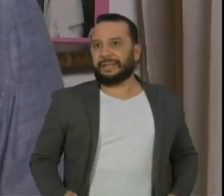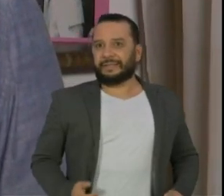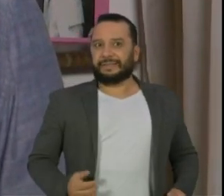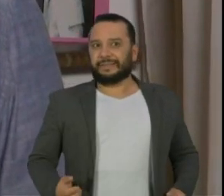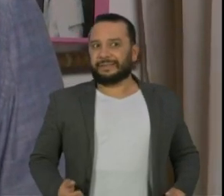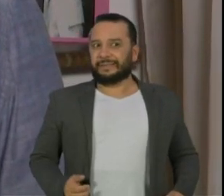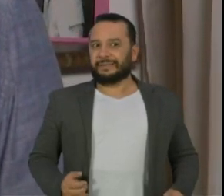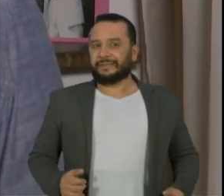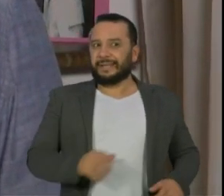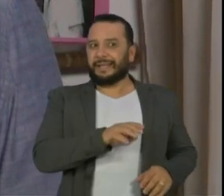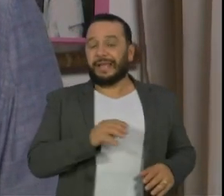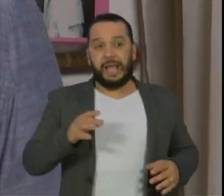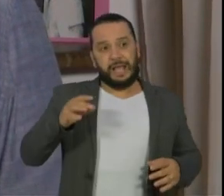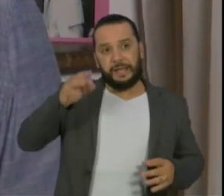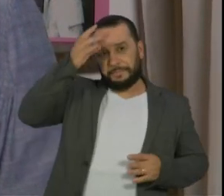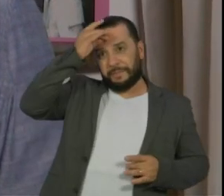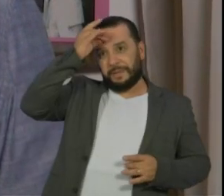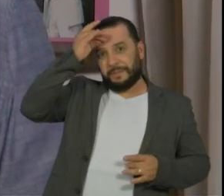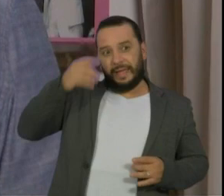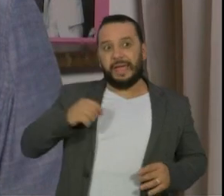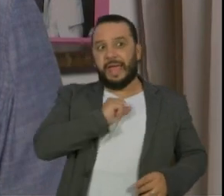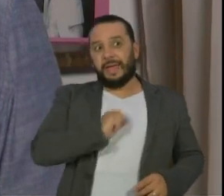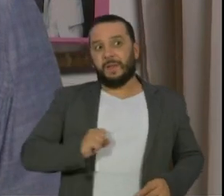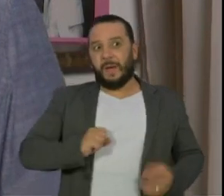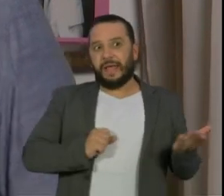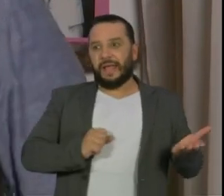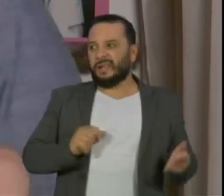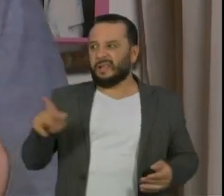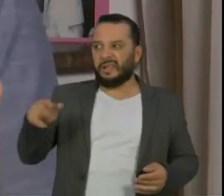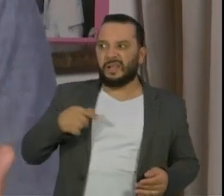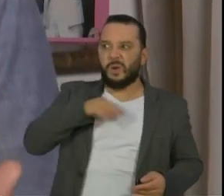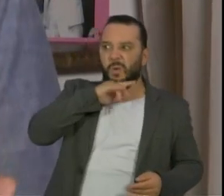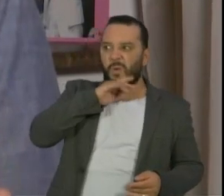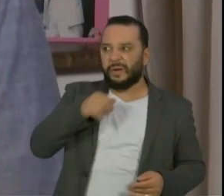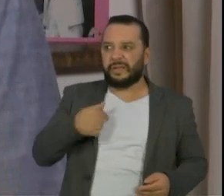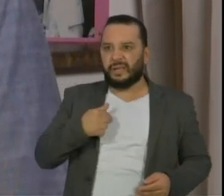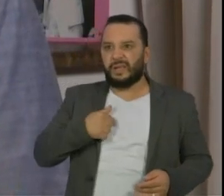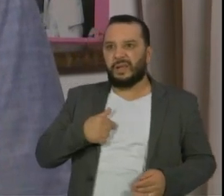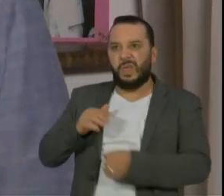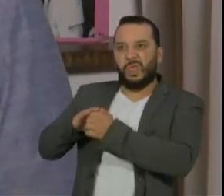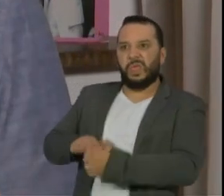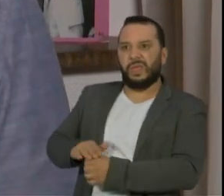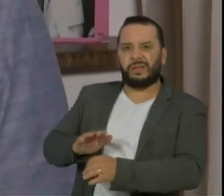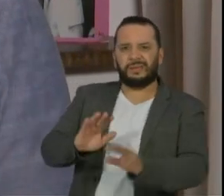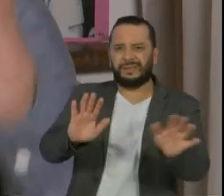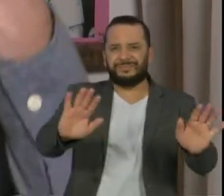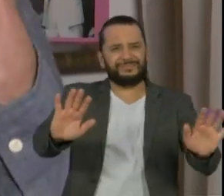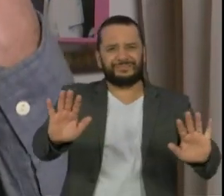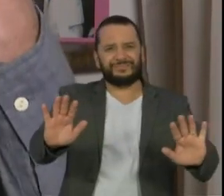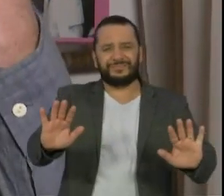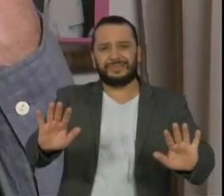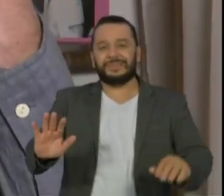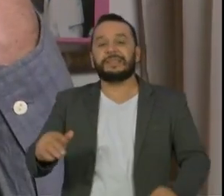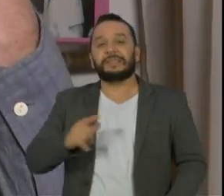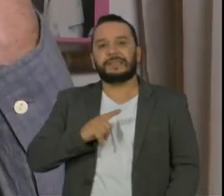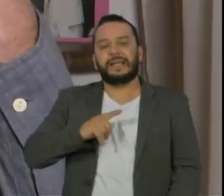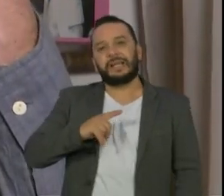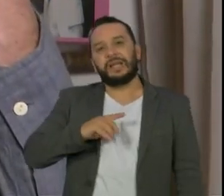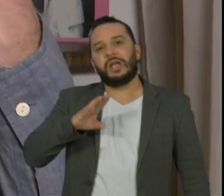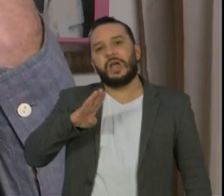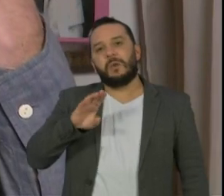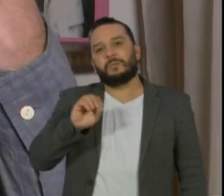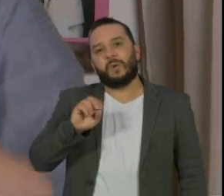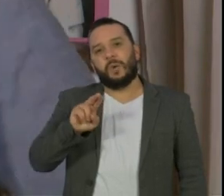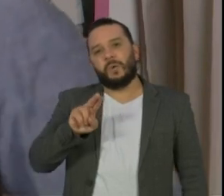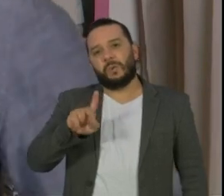sempre estou botando as figuras no espaço que as notícias proporcionam. Então, o Boulos apareceu uma vez no Sinta-se em